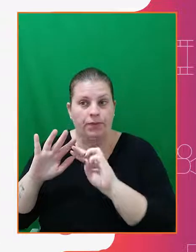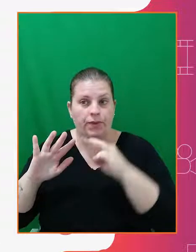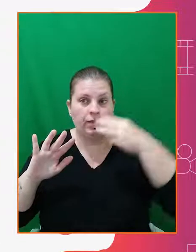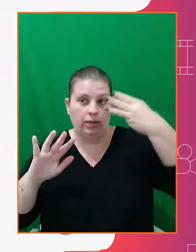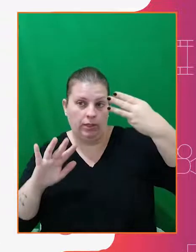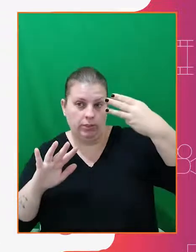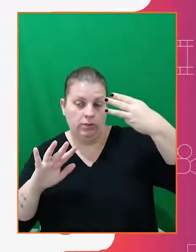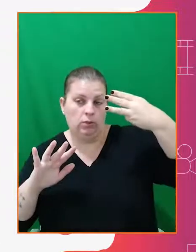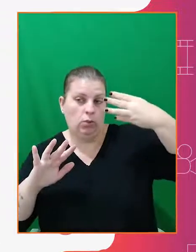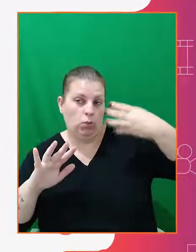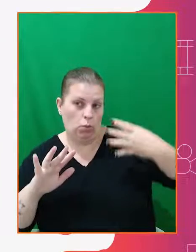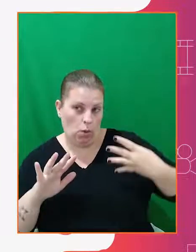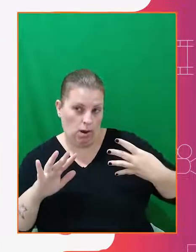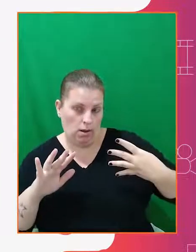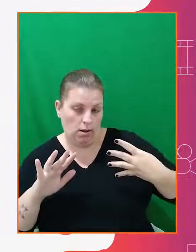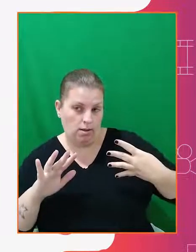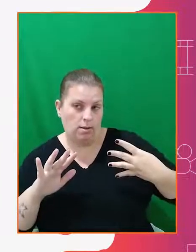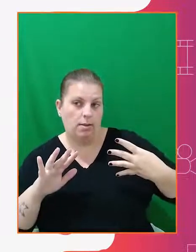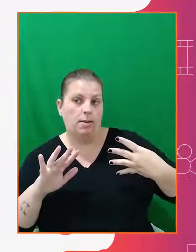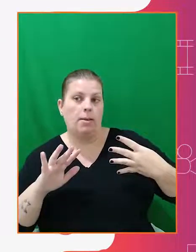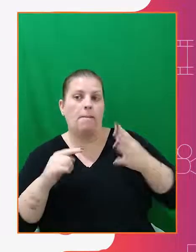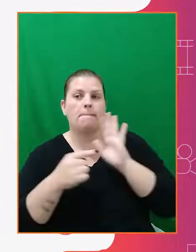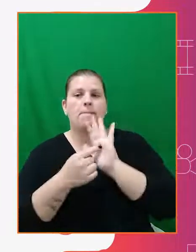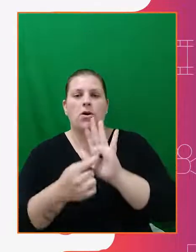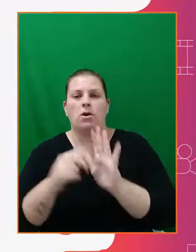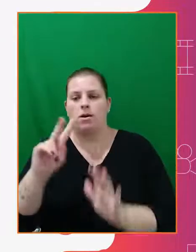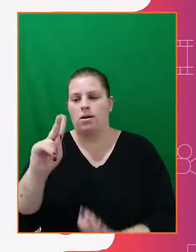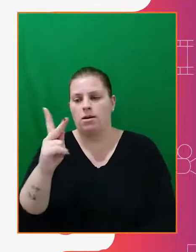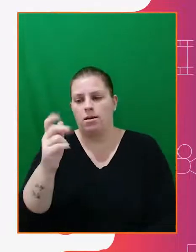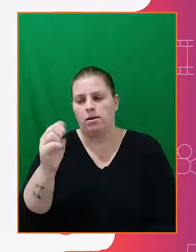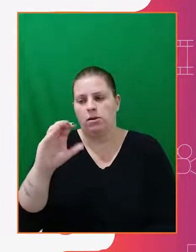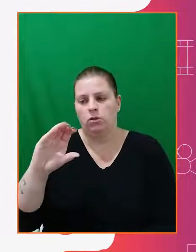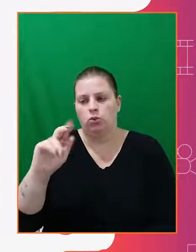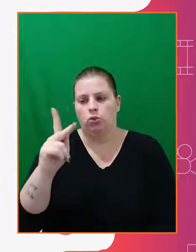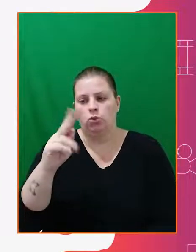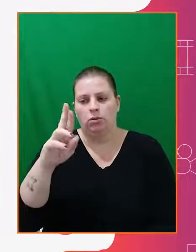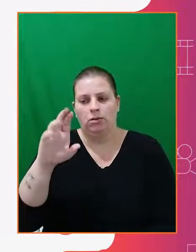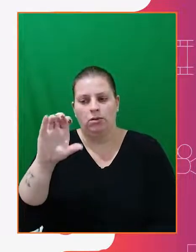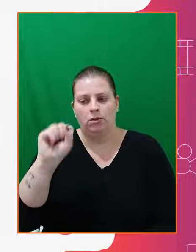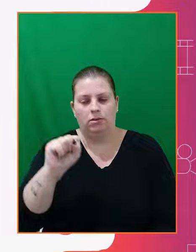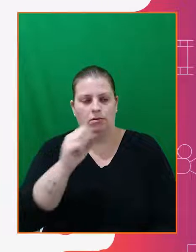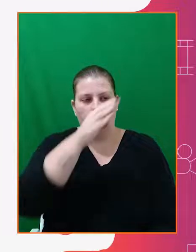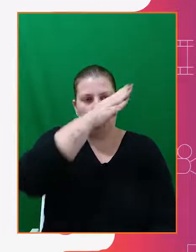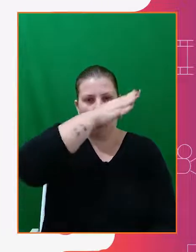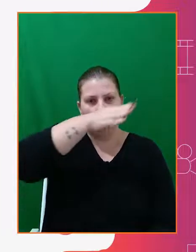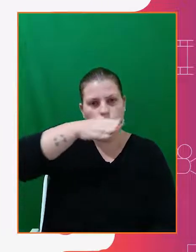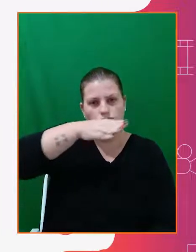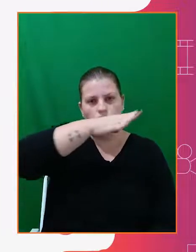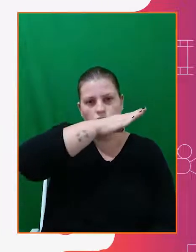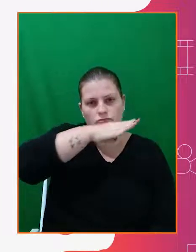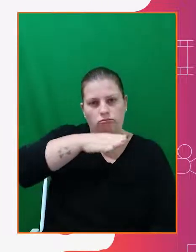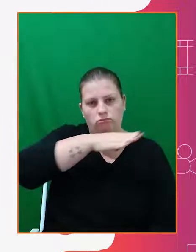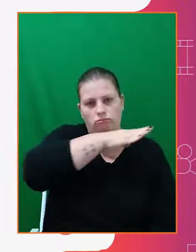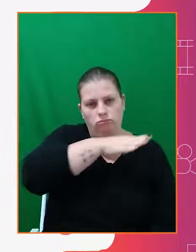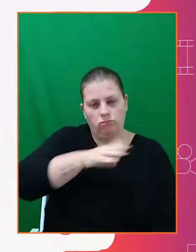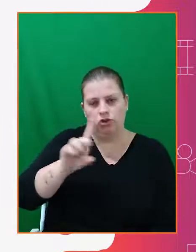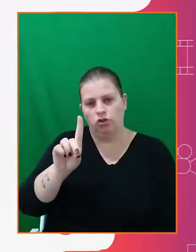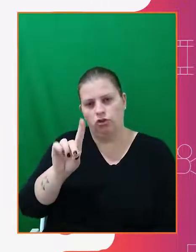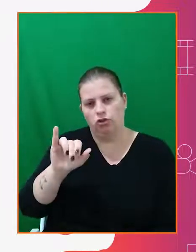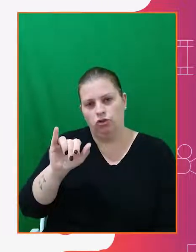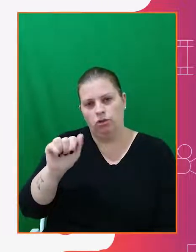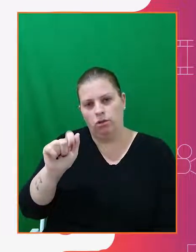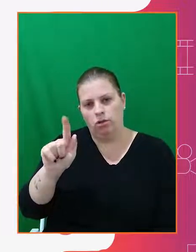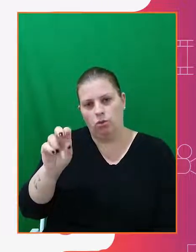número 4 apresentam achuras nas diagonais. Mas a regra é a mesma. Quanto mais